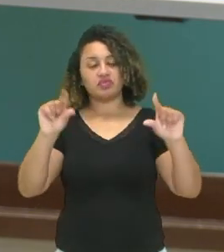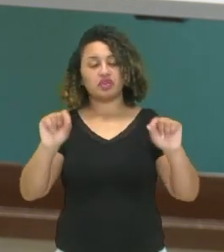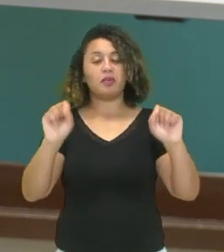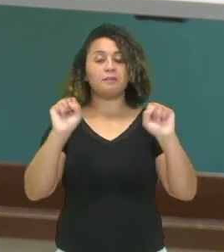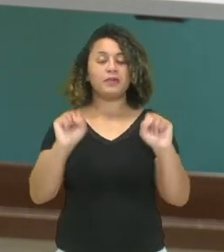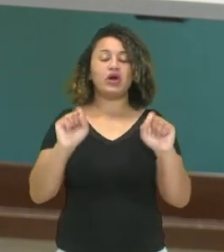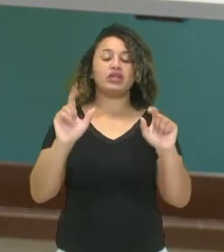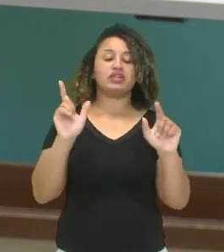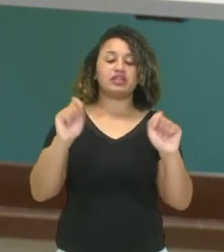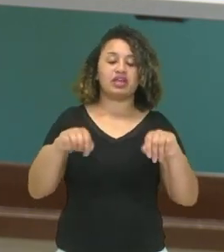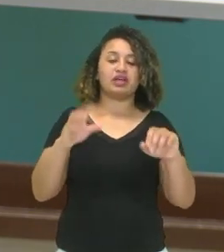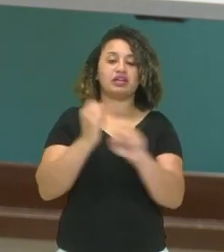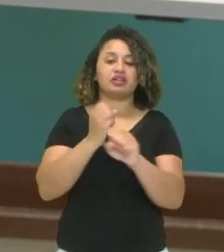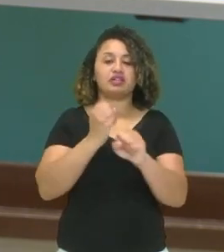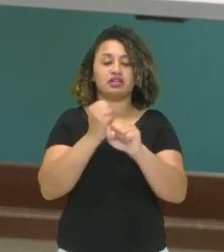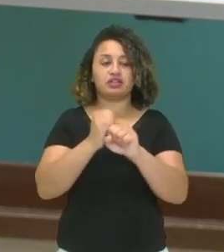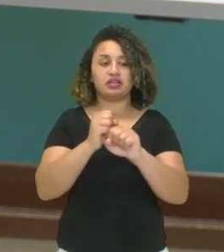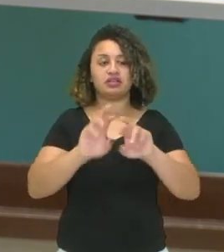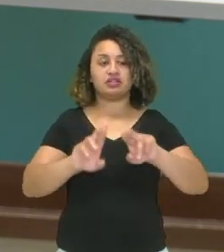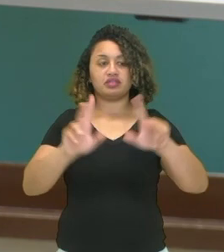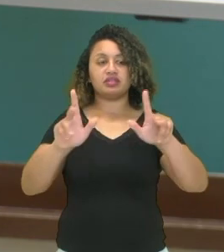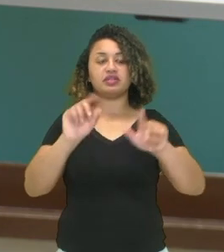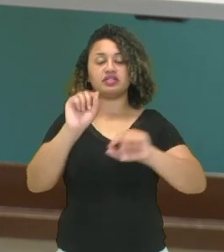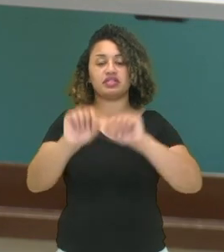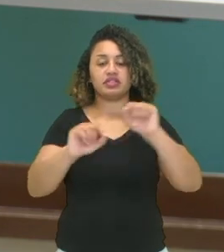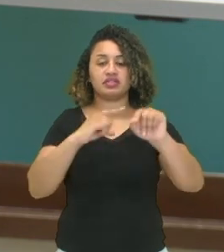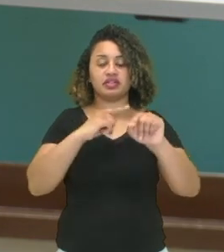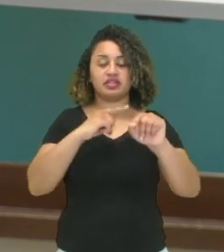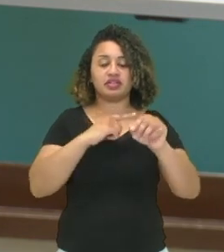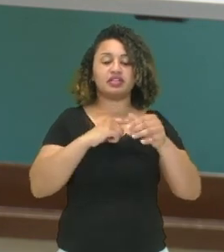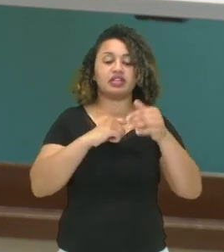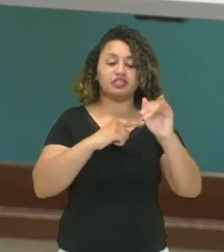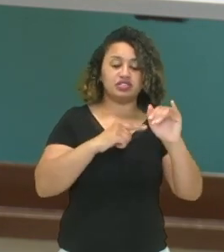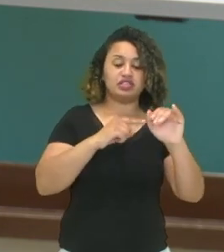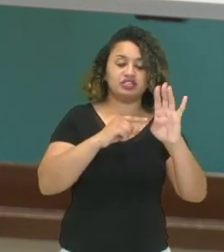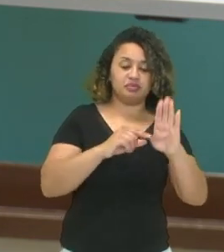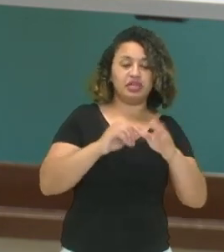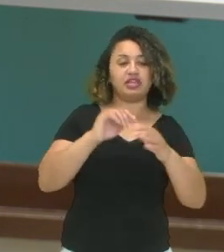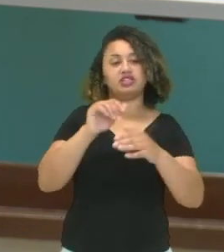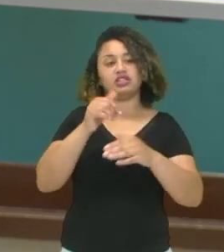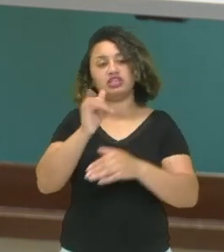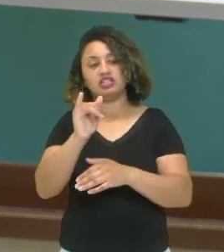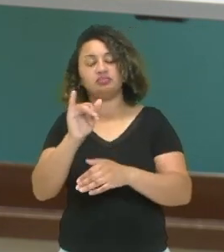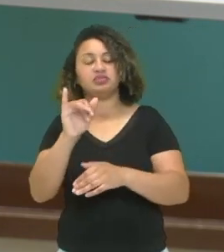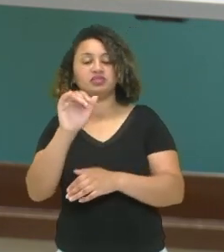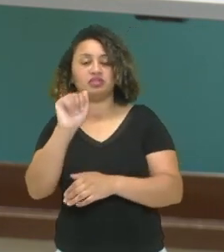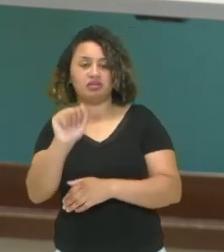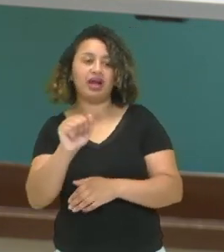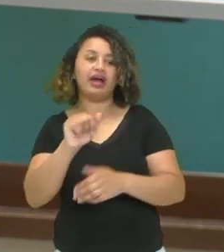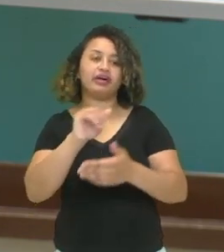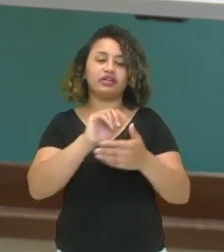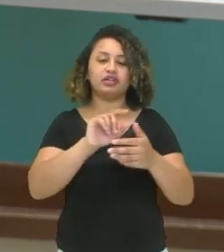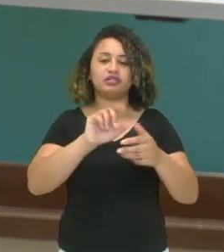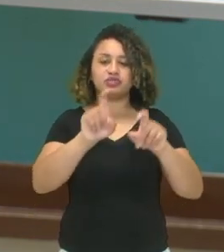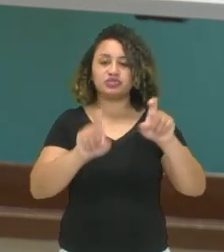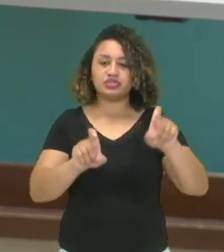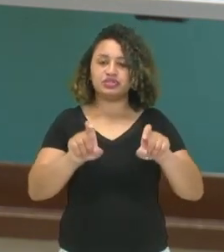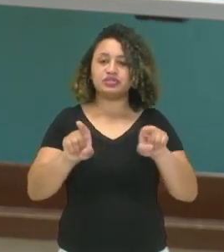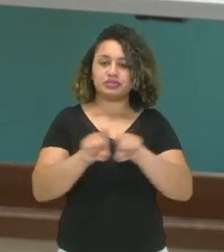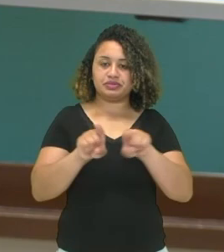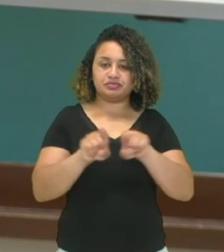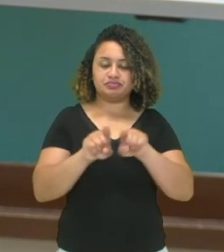ser calculado pela diferença entre as ordenadas dividido pelas abscissas. Então, nesse vídeo, a